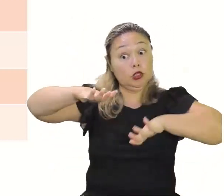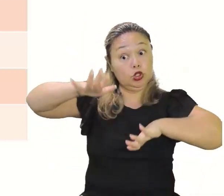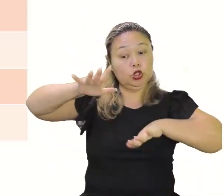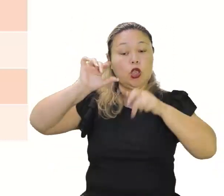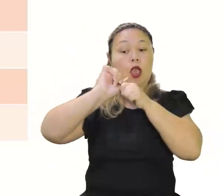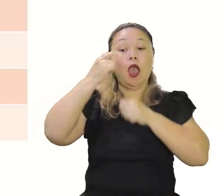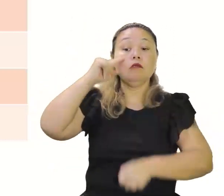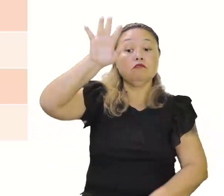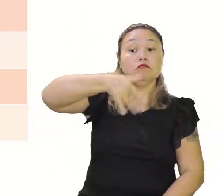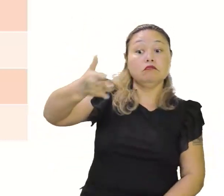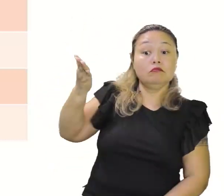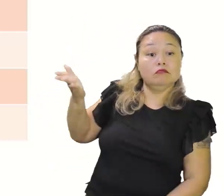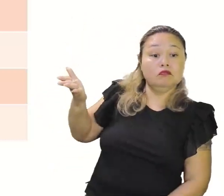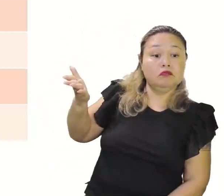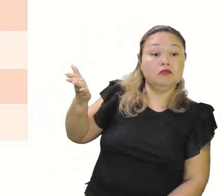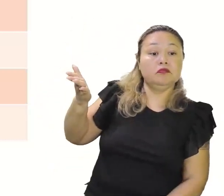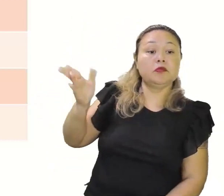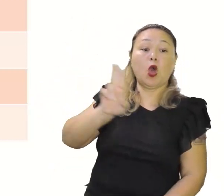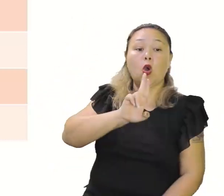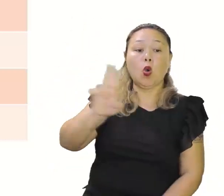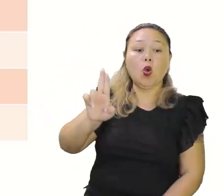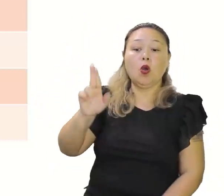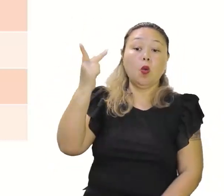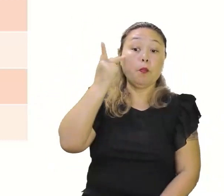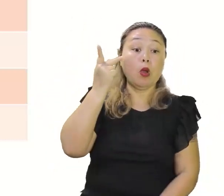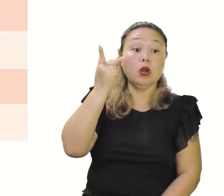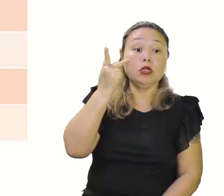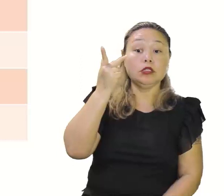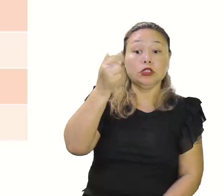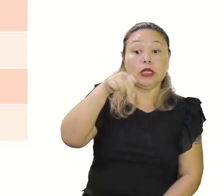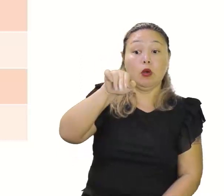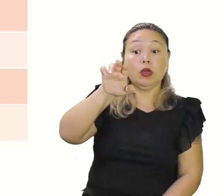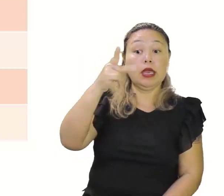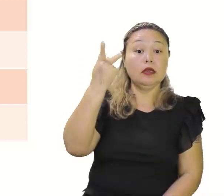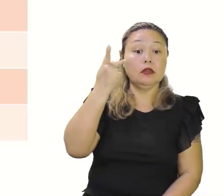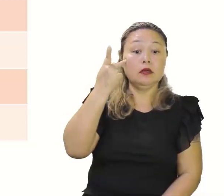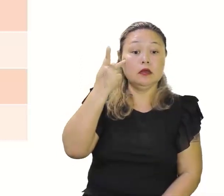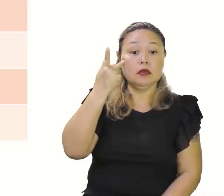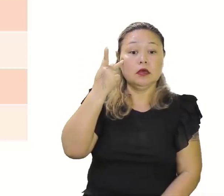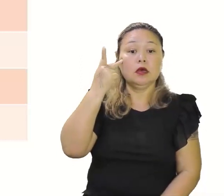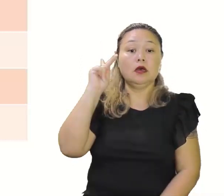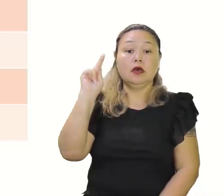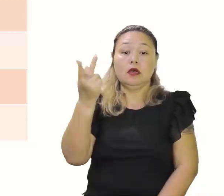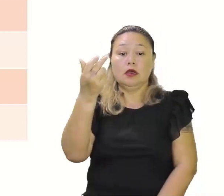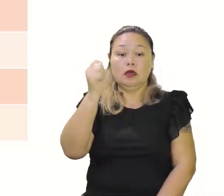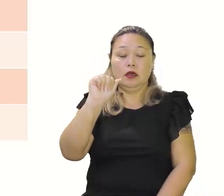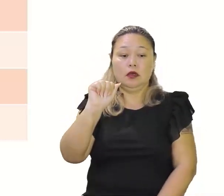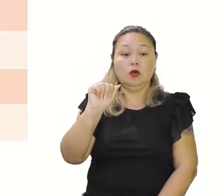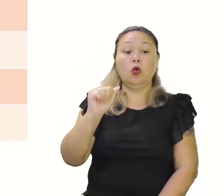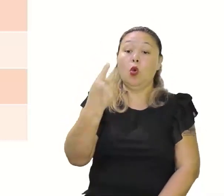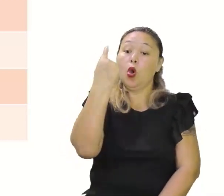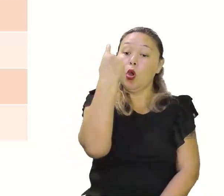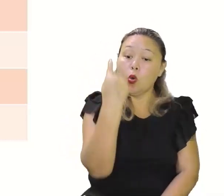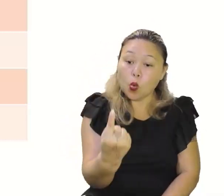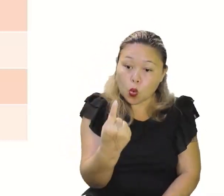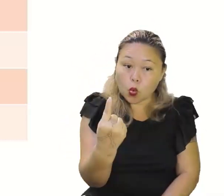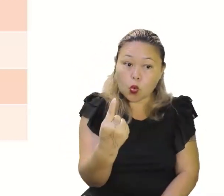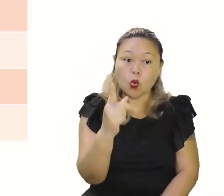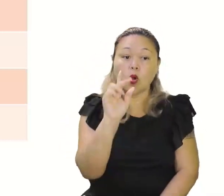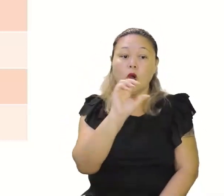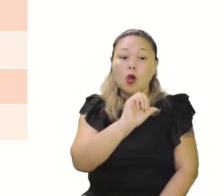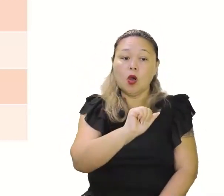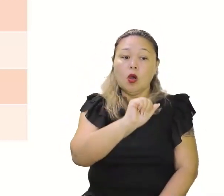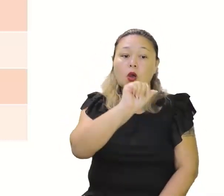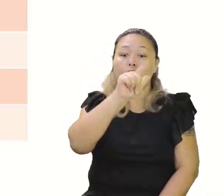tabela abaixo. Nome: alqueire paulista. Hectare. Então, um alqueire paulista,